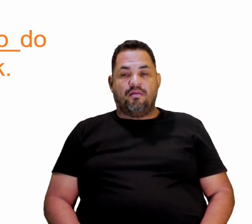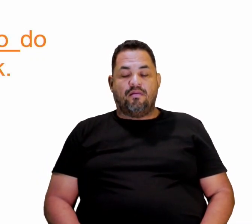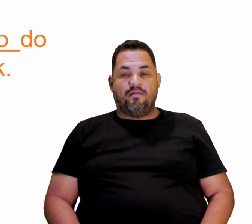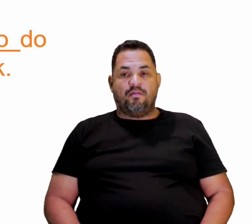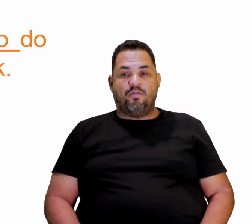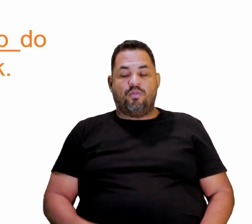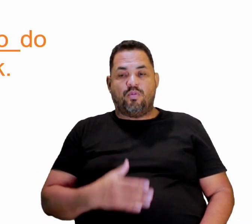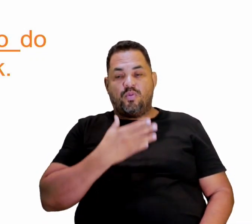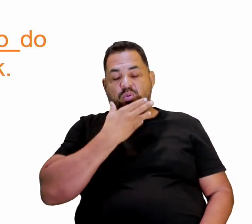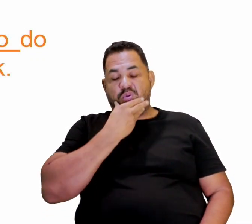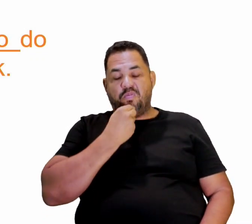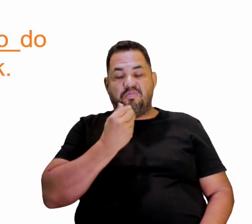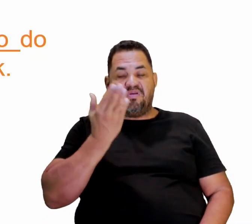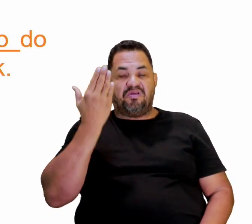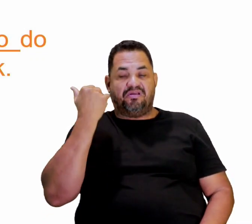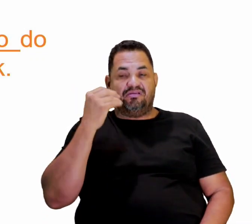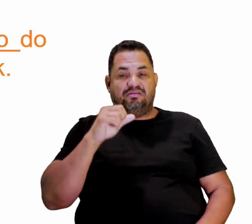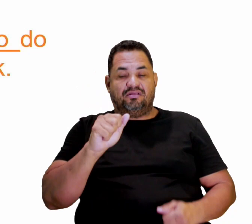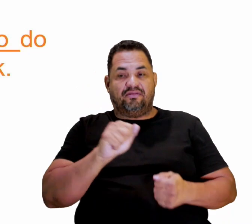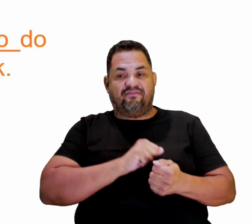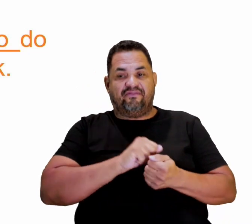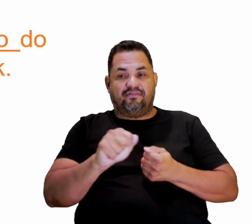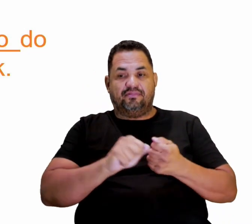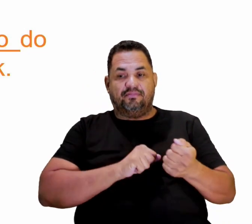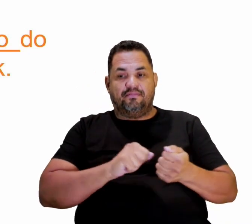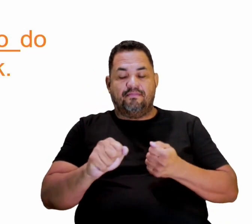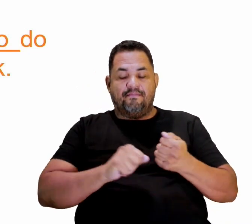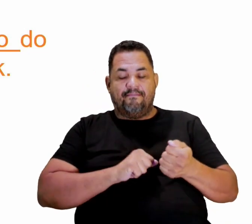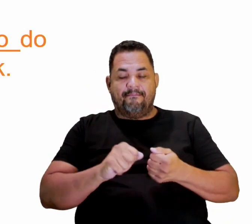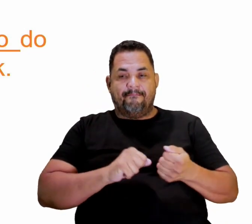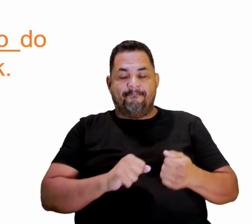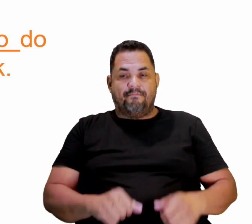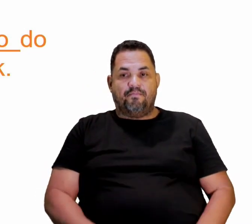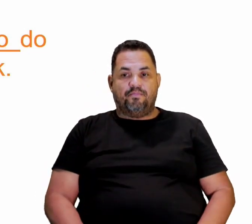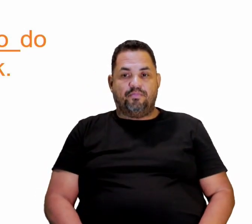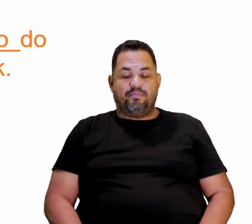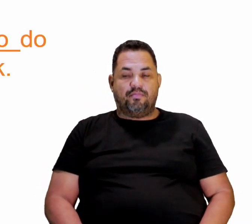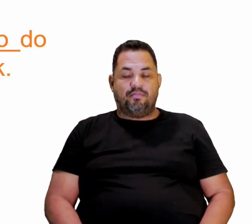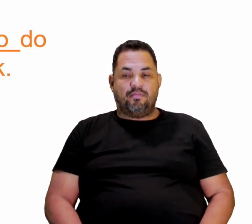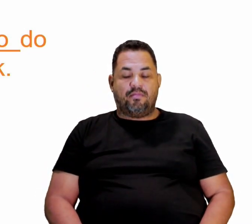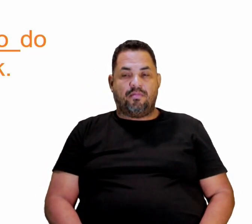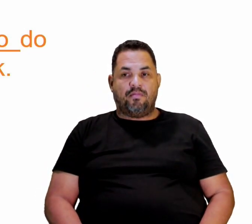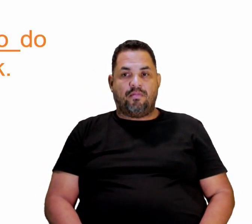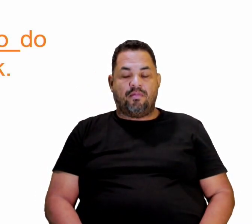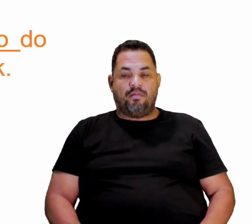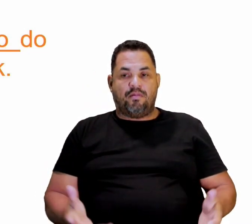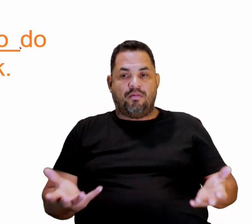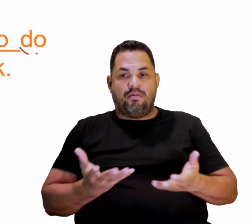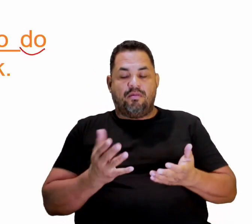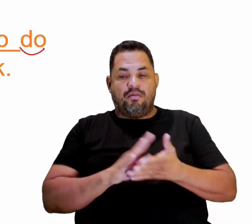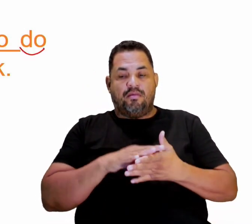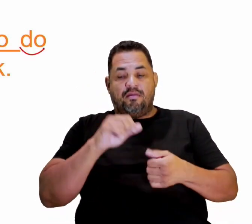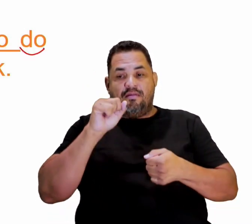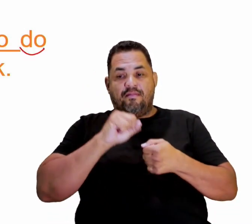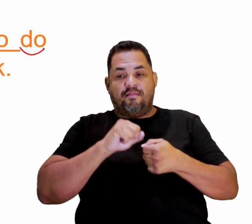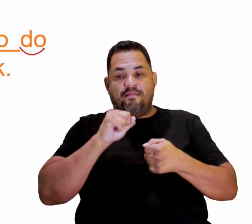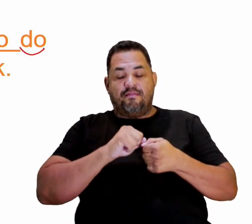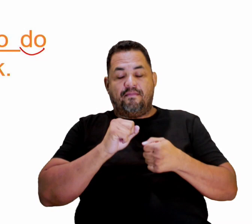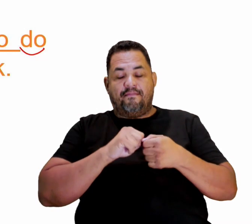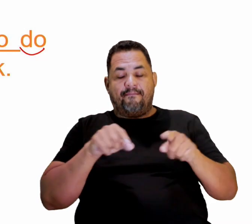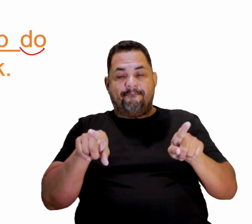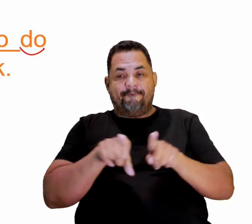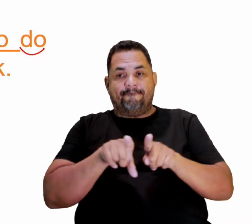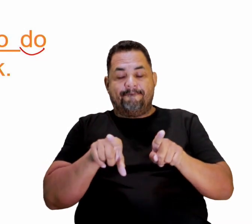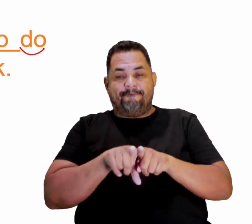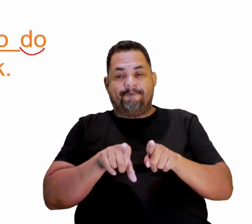comer wash lavar sei que pegar o ônibus agora a gente tá falando sobre fazer também